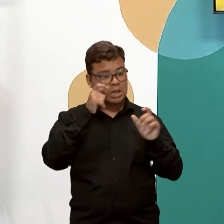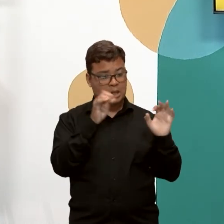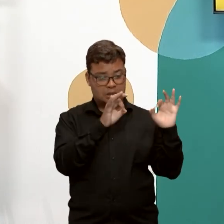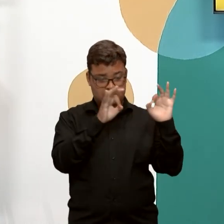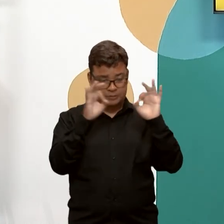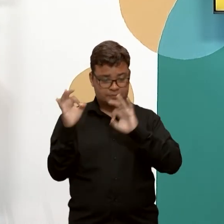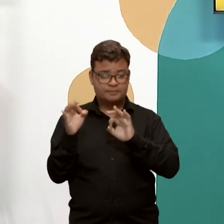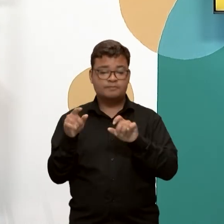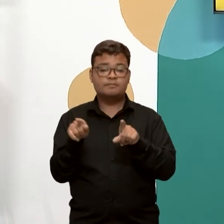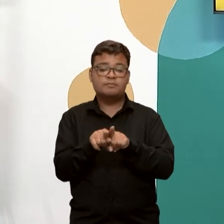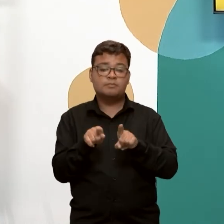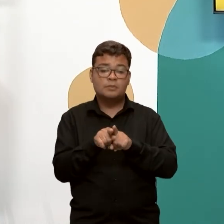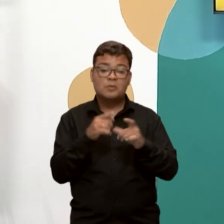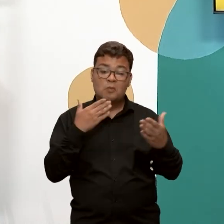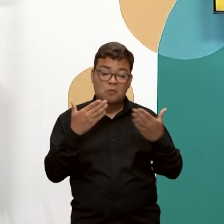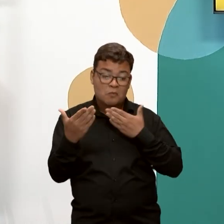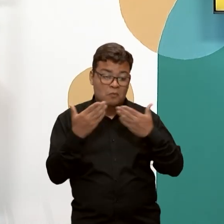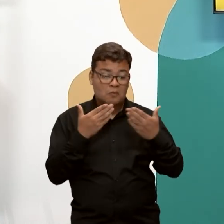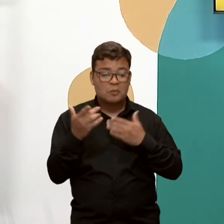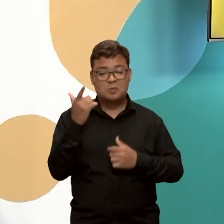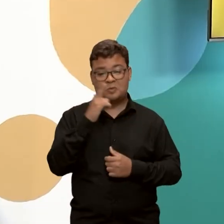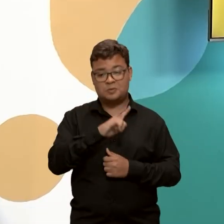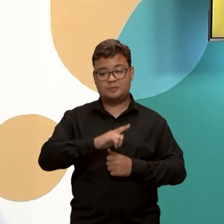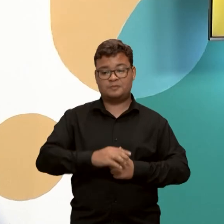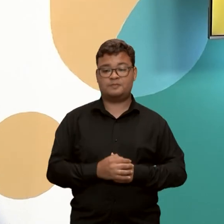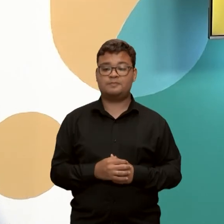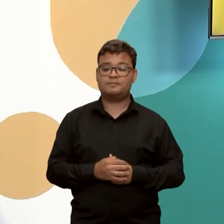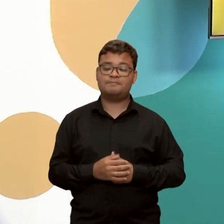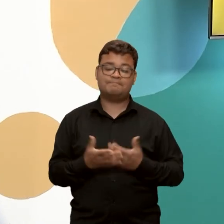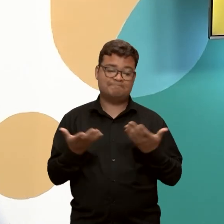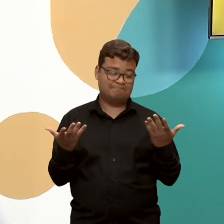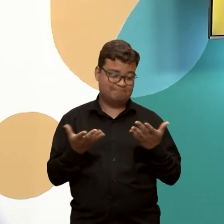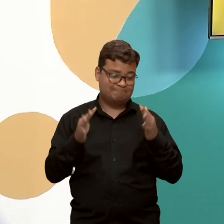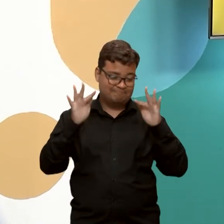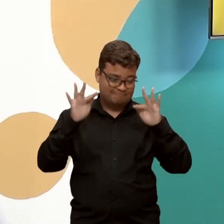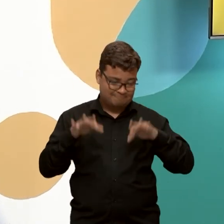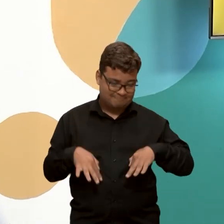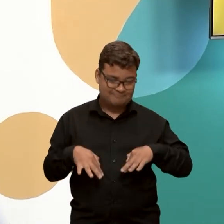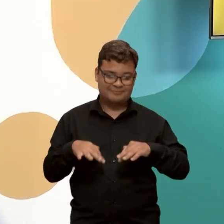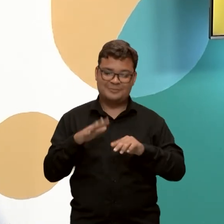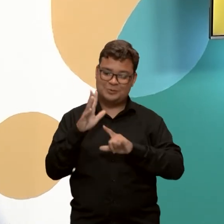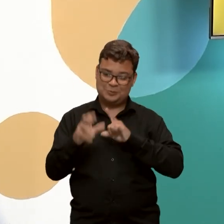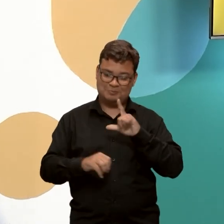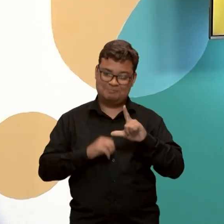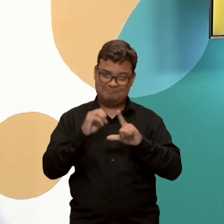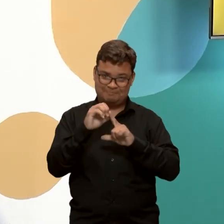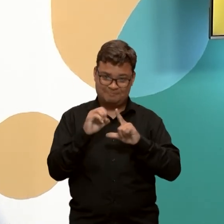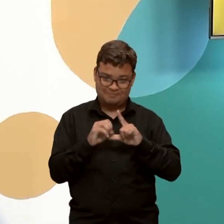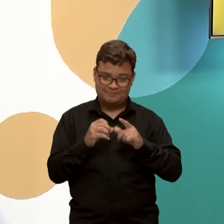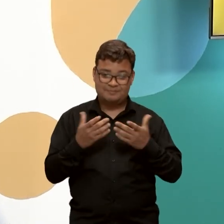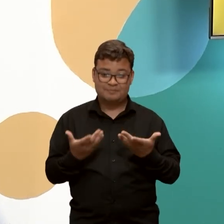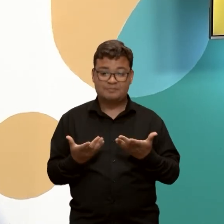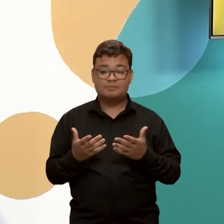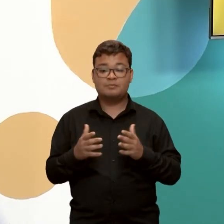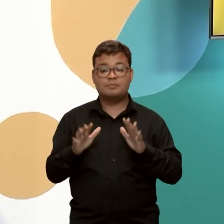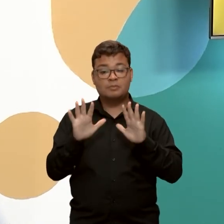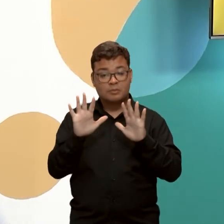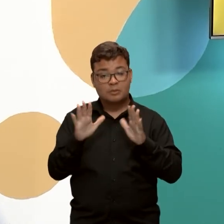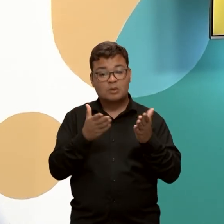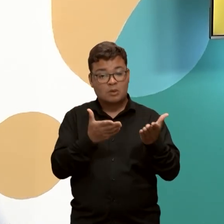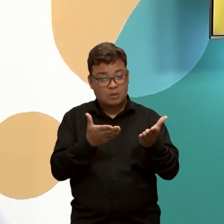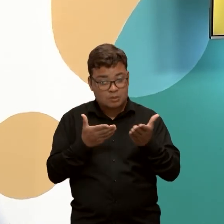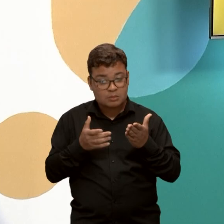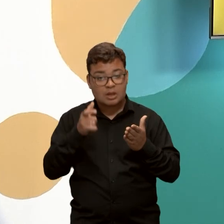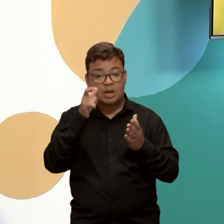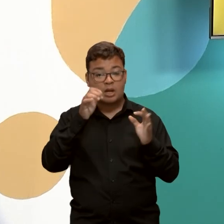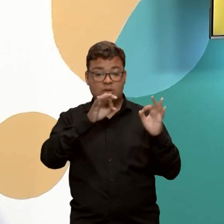também conversar com a gente. E eu fico por aqui em mais um Mundo FG. Mas te convido a assistir o